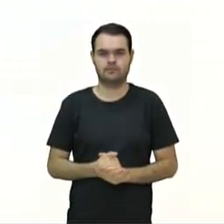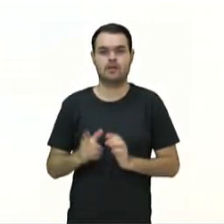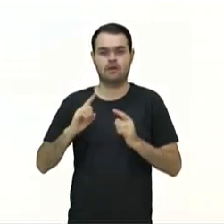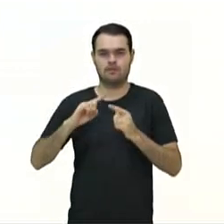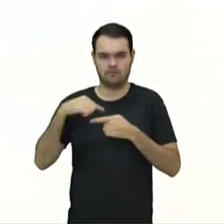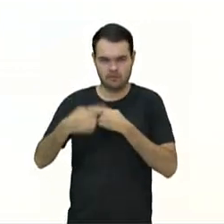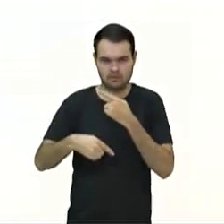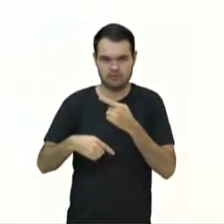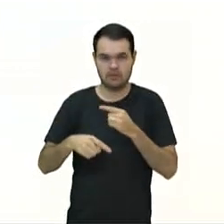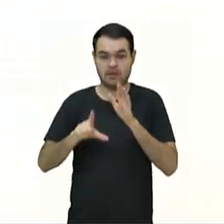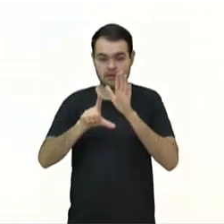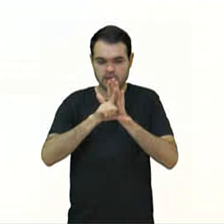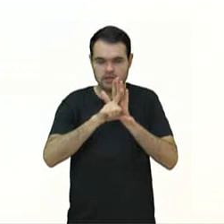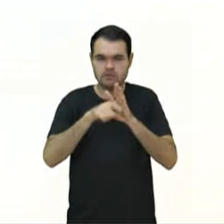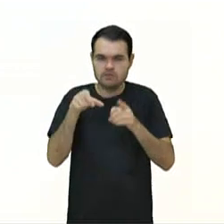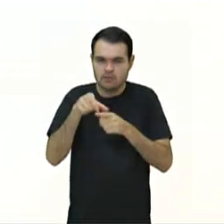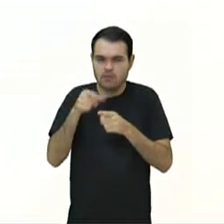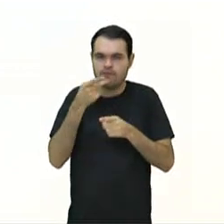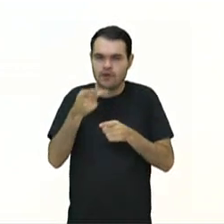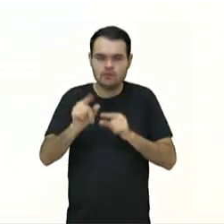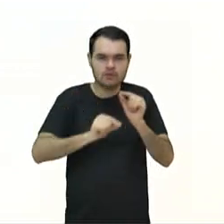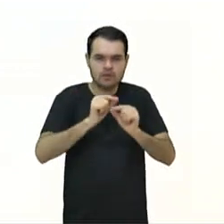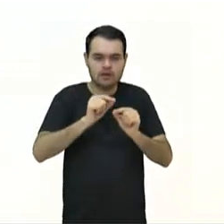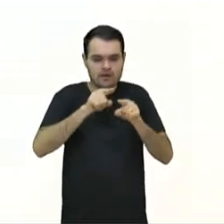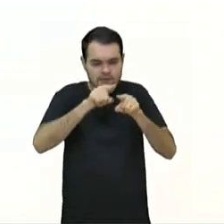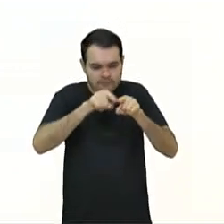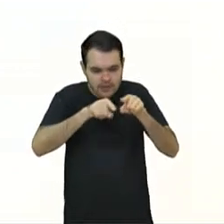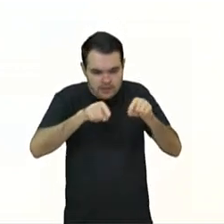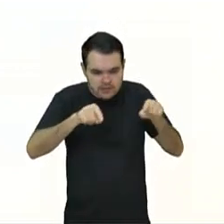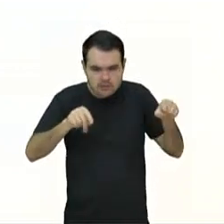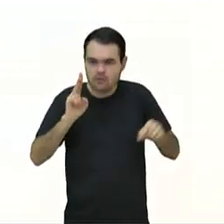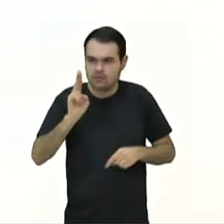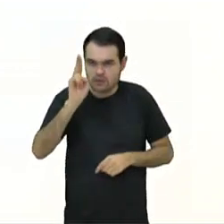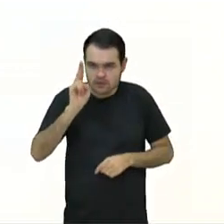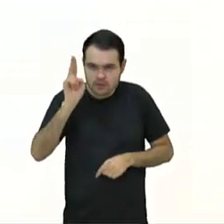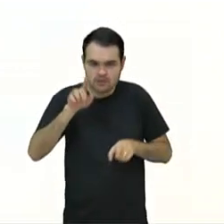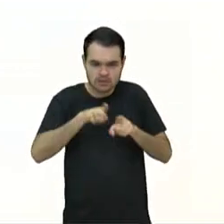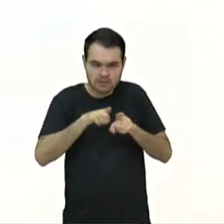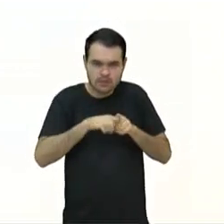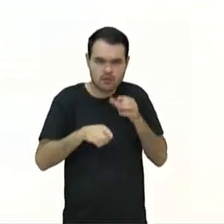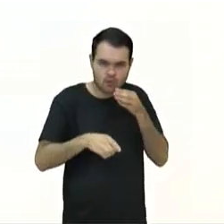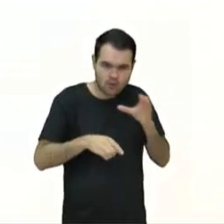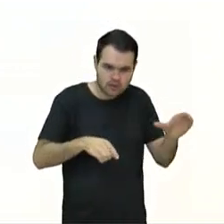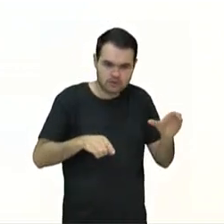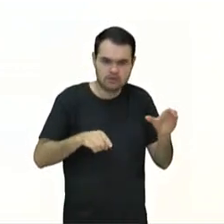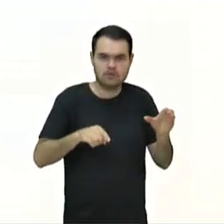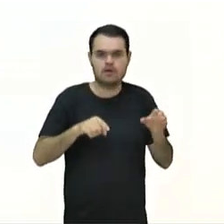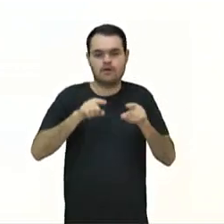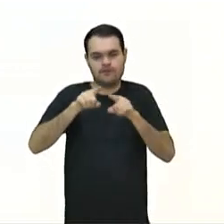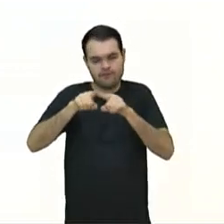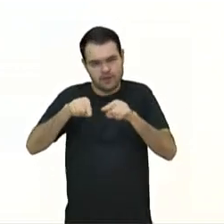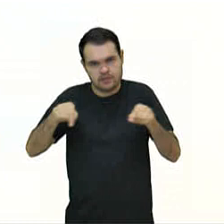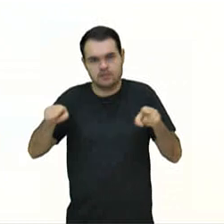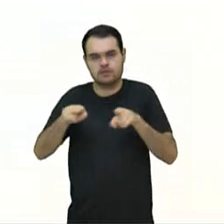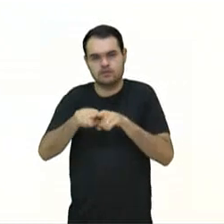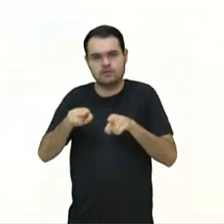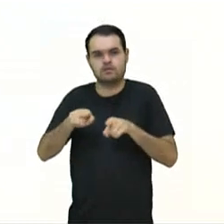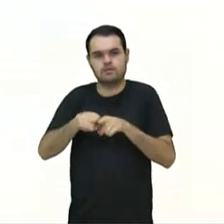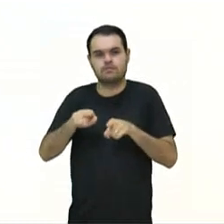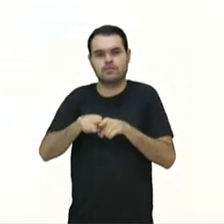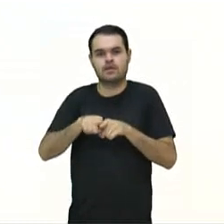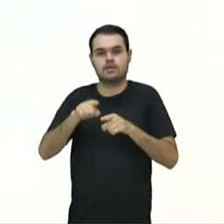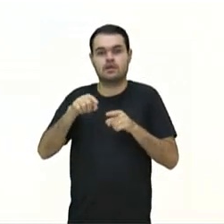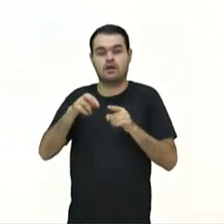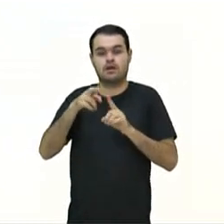a lei de Ohm diz que, ao variar a tensão e a corrente elétrica, também varia a resistência elétrica.